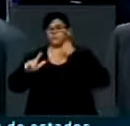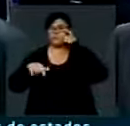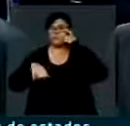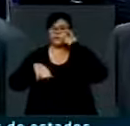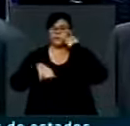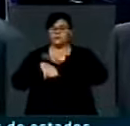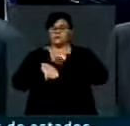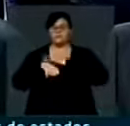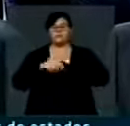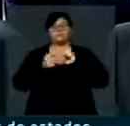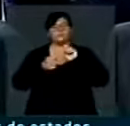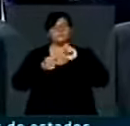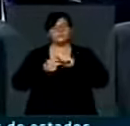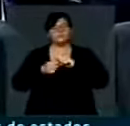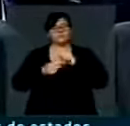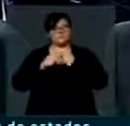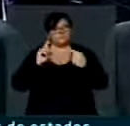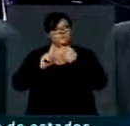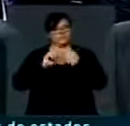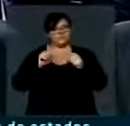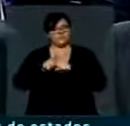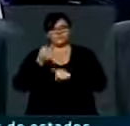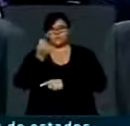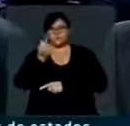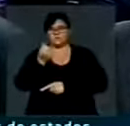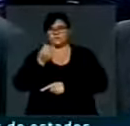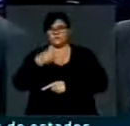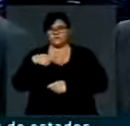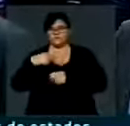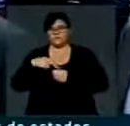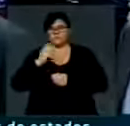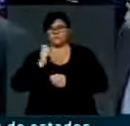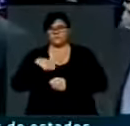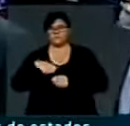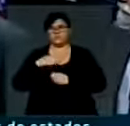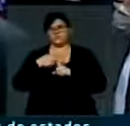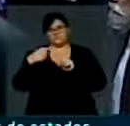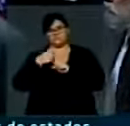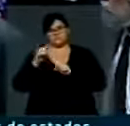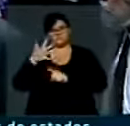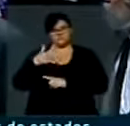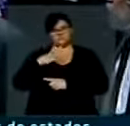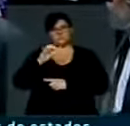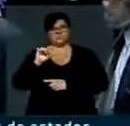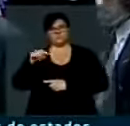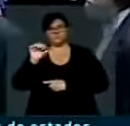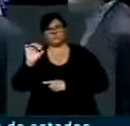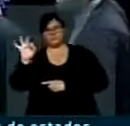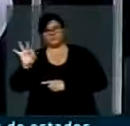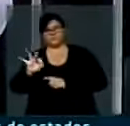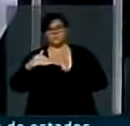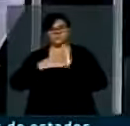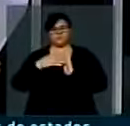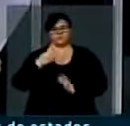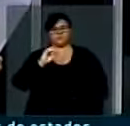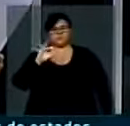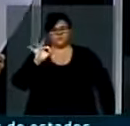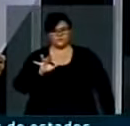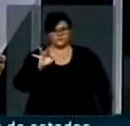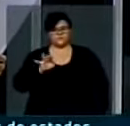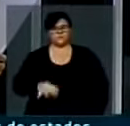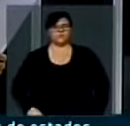dos poços e preço do petróleo, podendo variar de 9,9% a